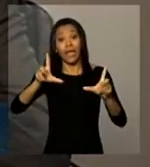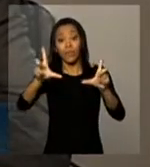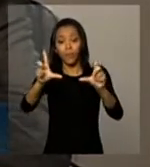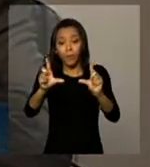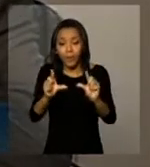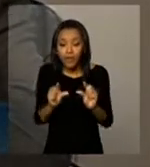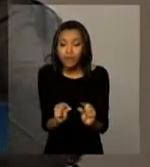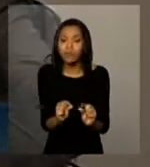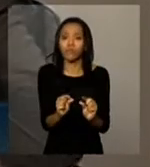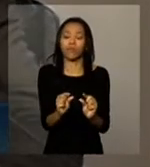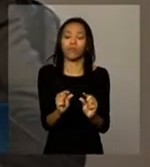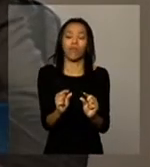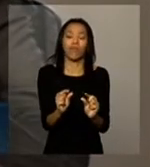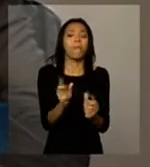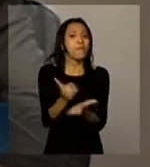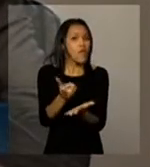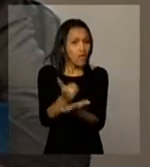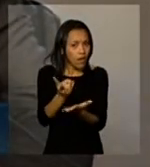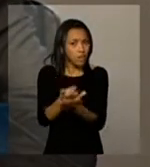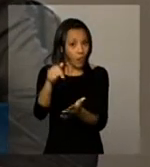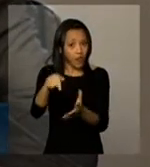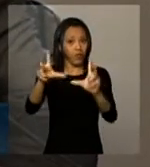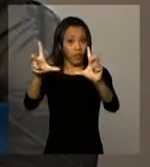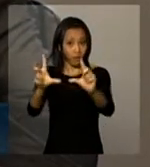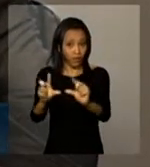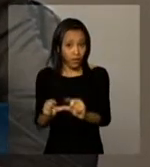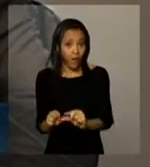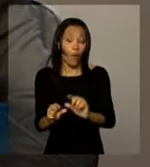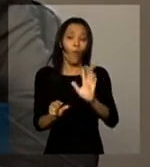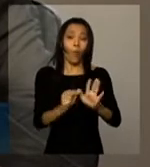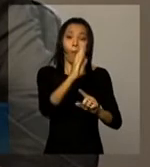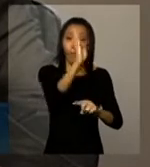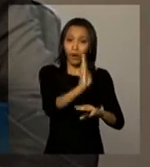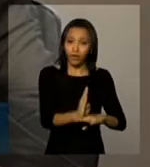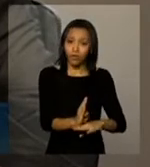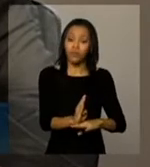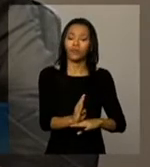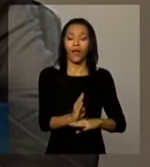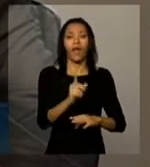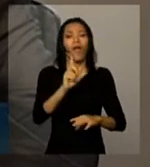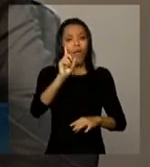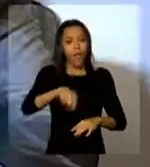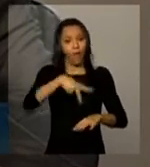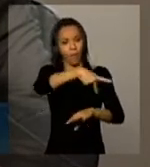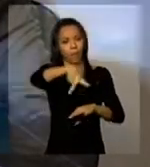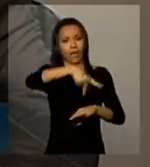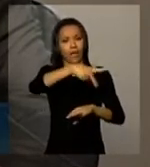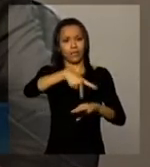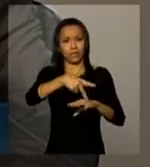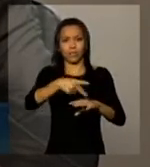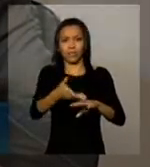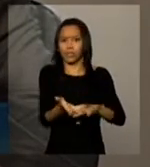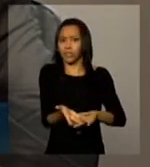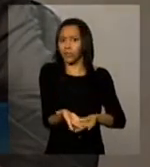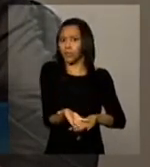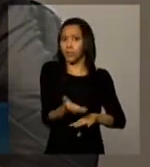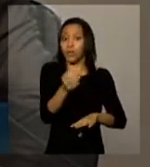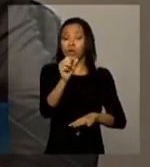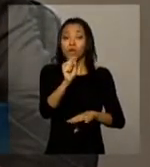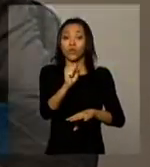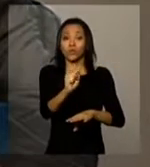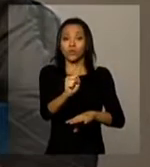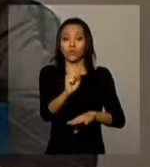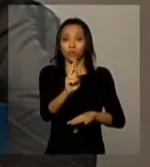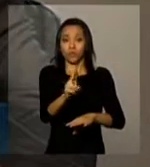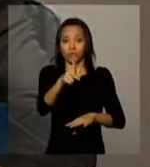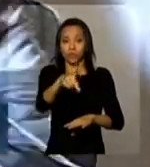com esta redução, o Brasil continua sendo um dos países que faz os maiores superávites primários do mundo